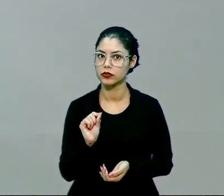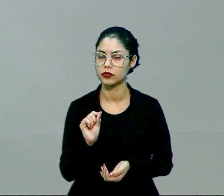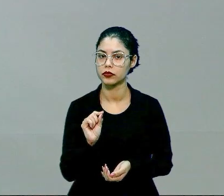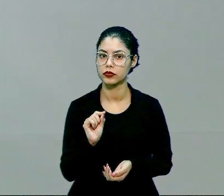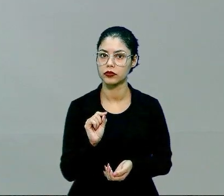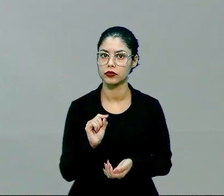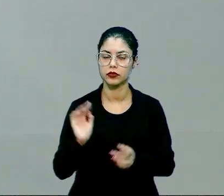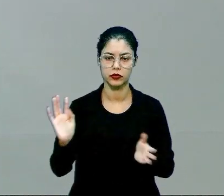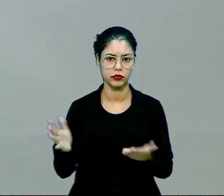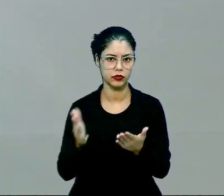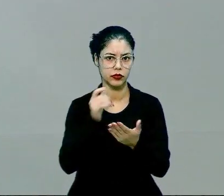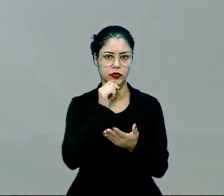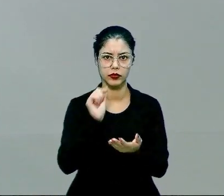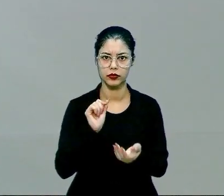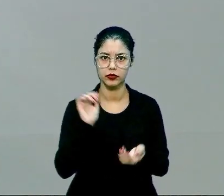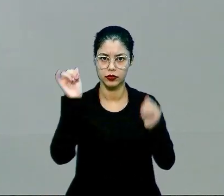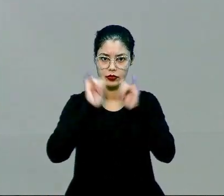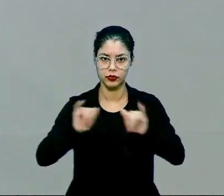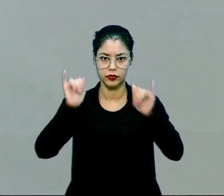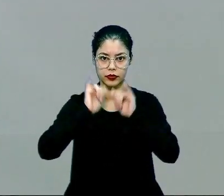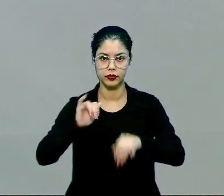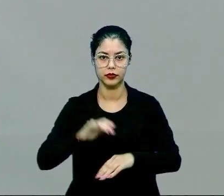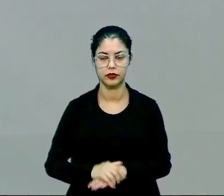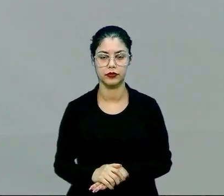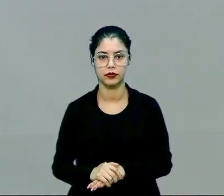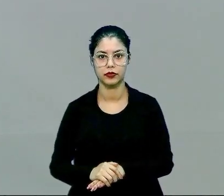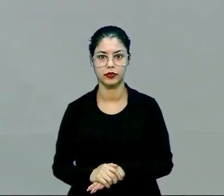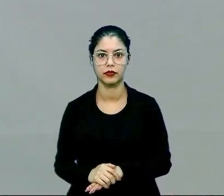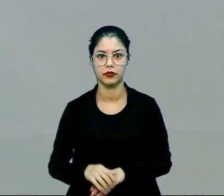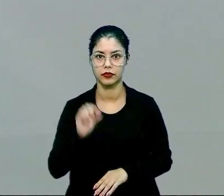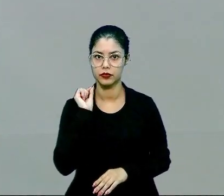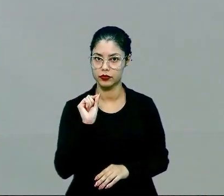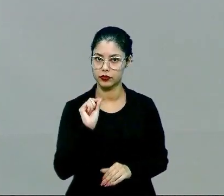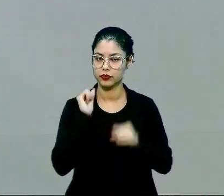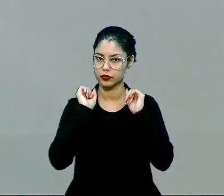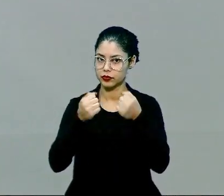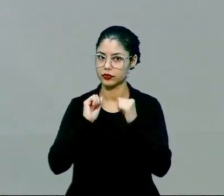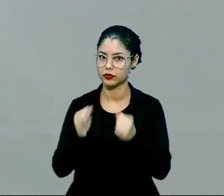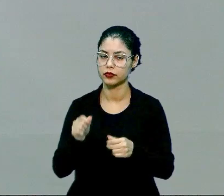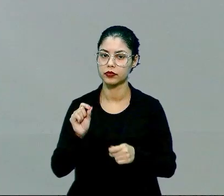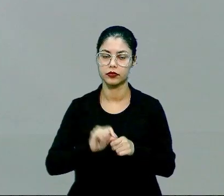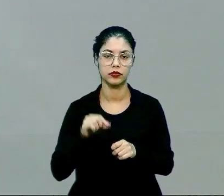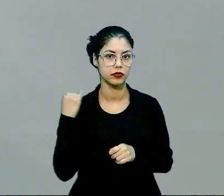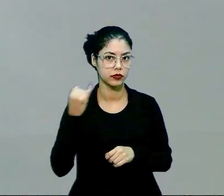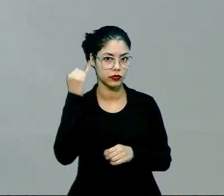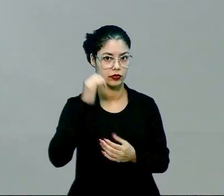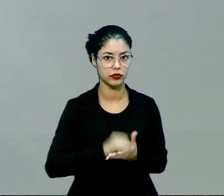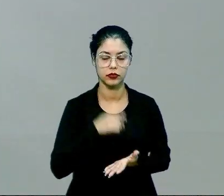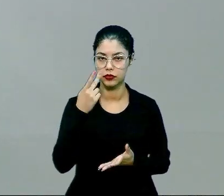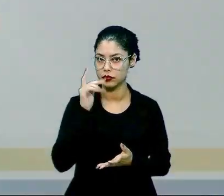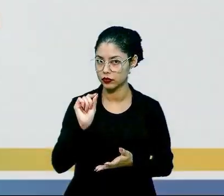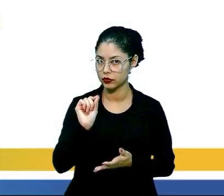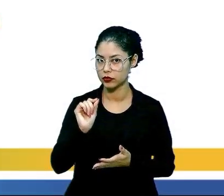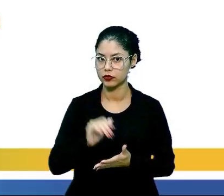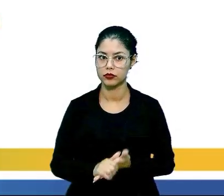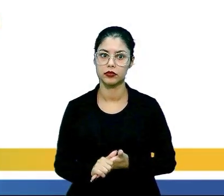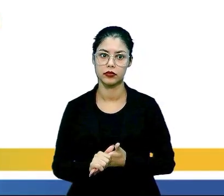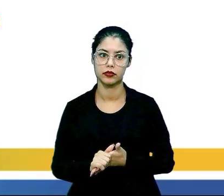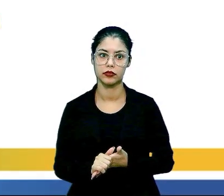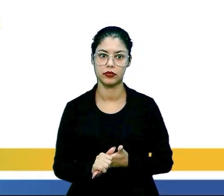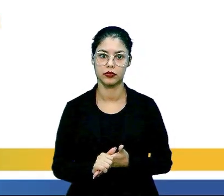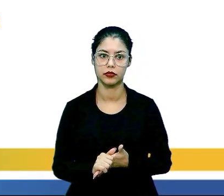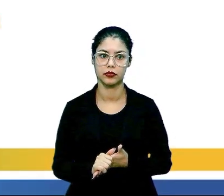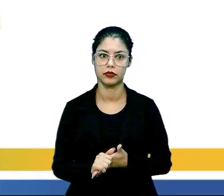texto insinuou, disse, deu de informação que faz com que o exercício físico seja importante. Dizer que, olha,